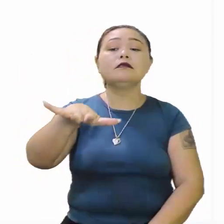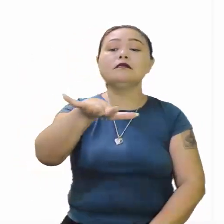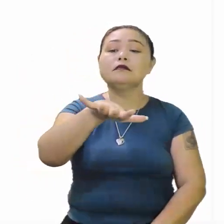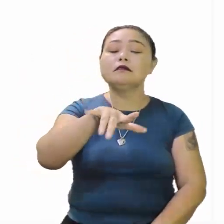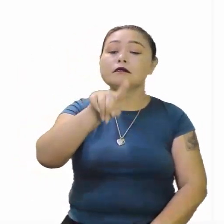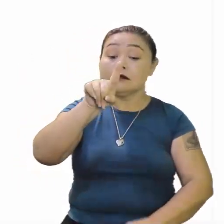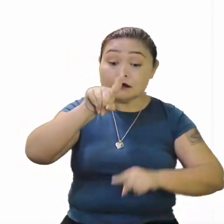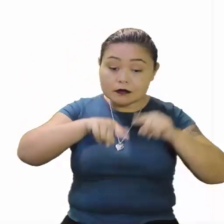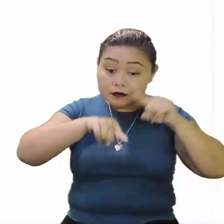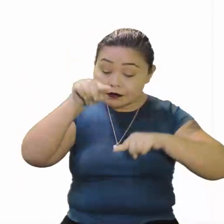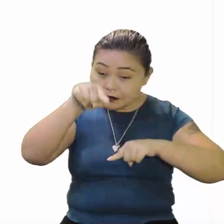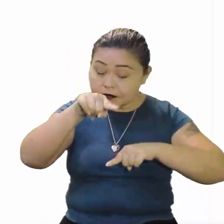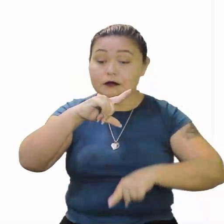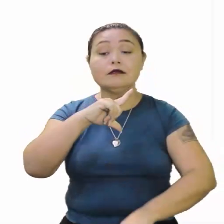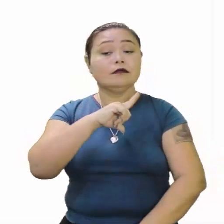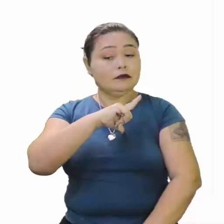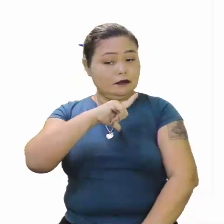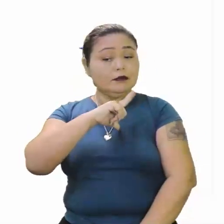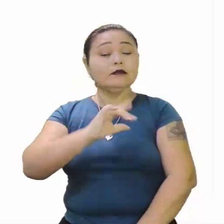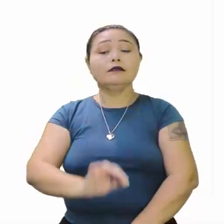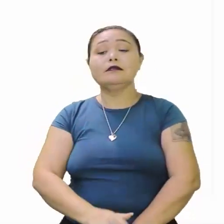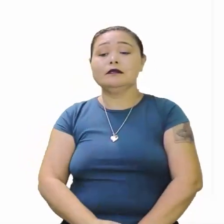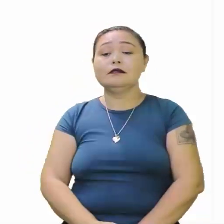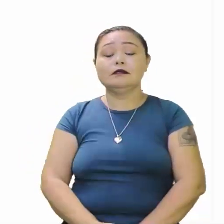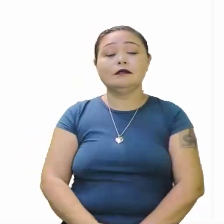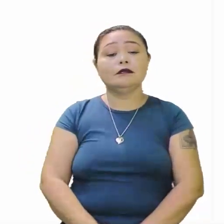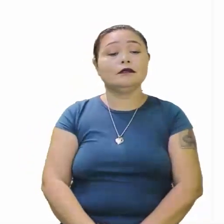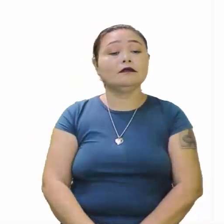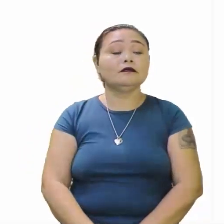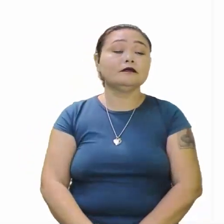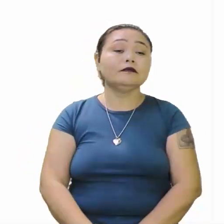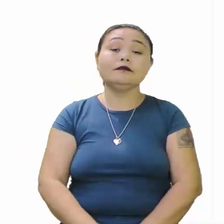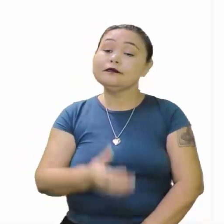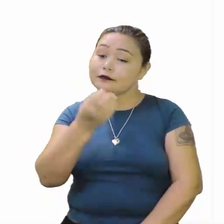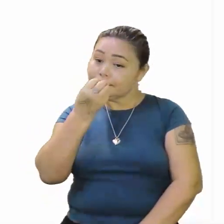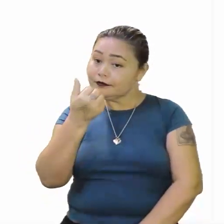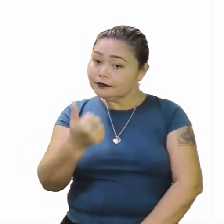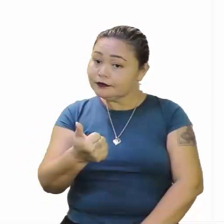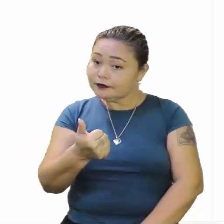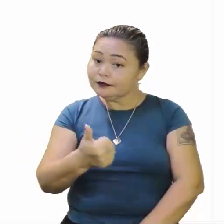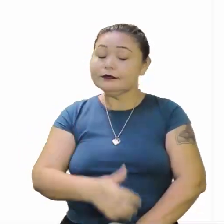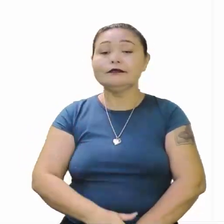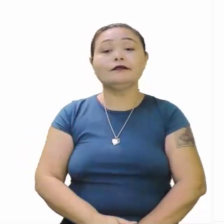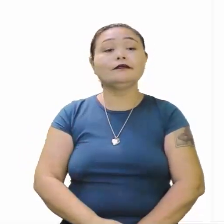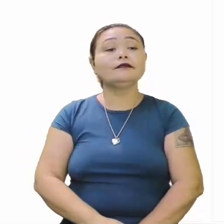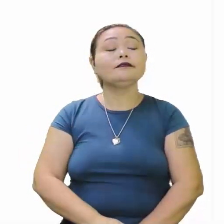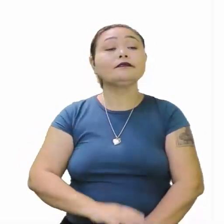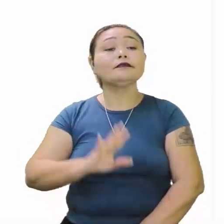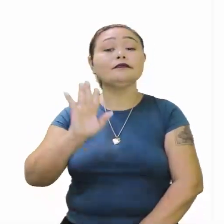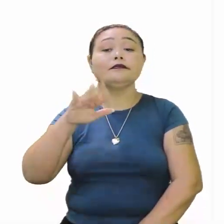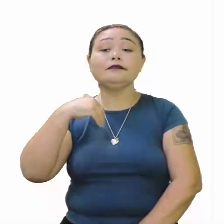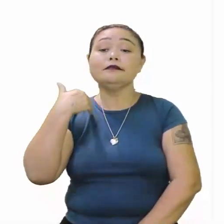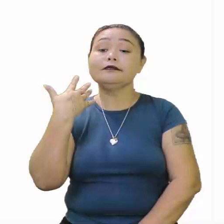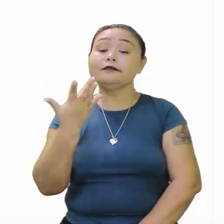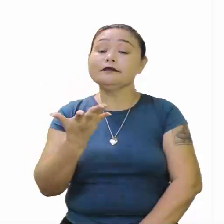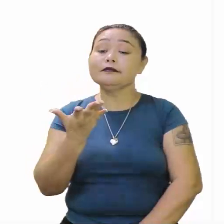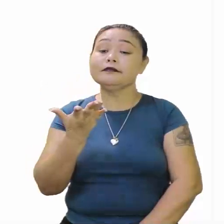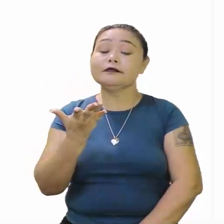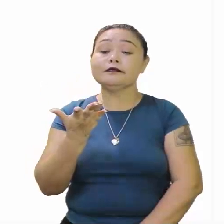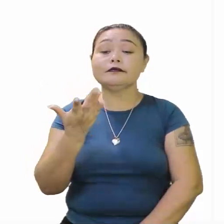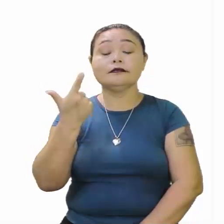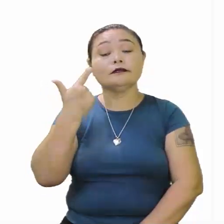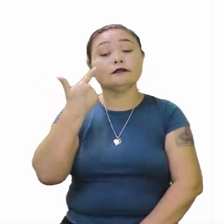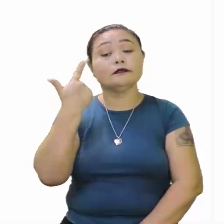aquele material está submetido. Tudo bem? Quando vocês